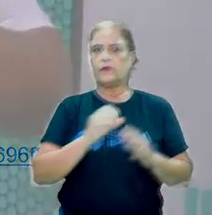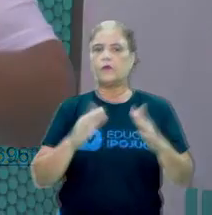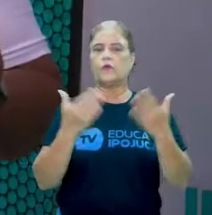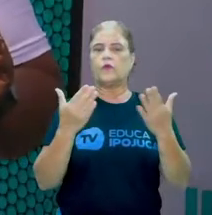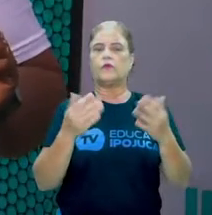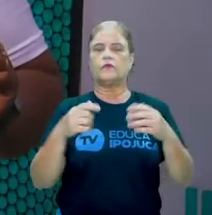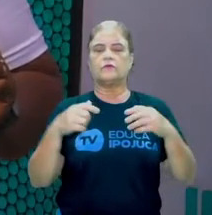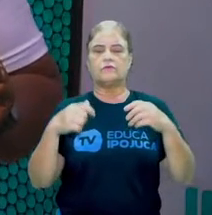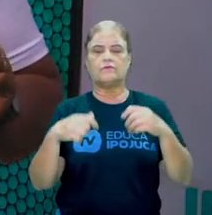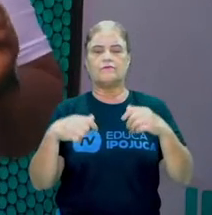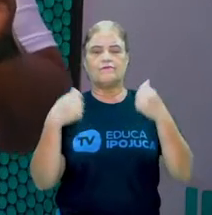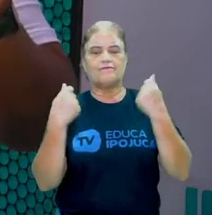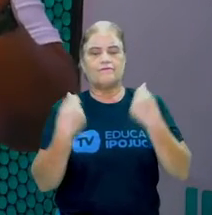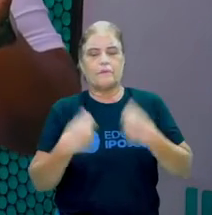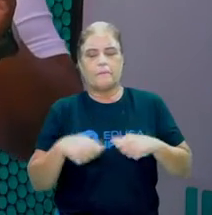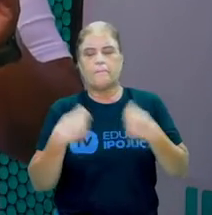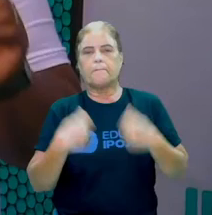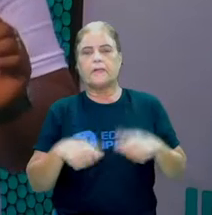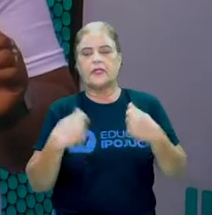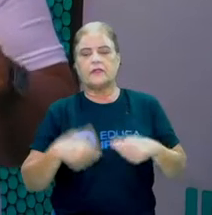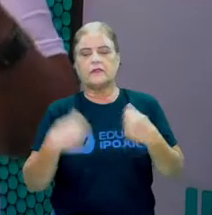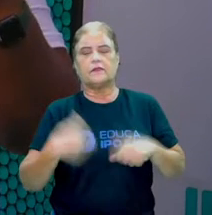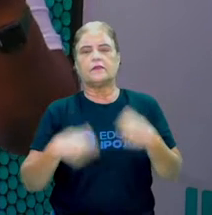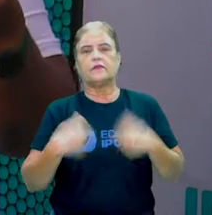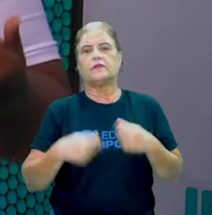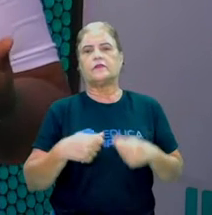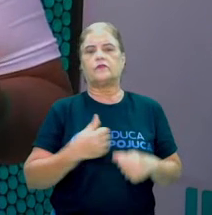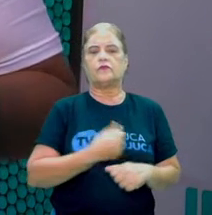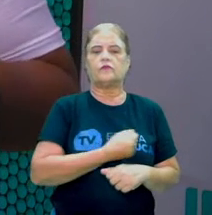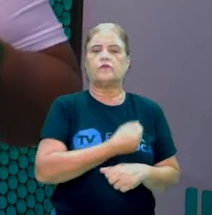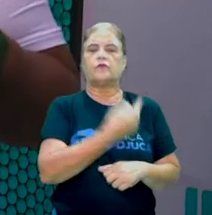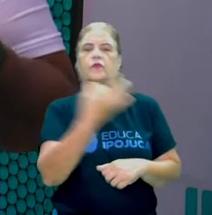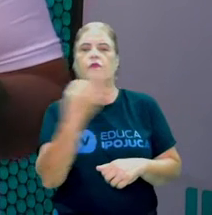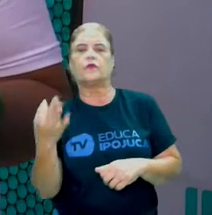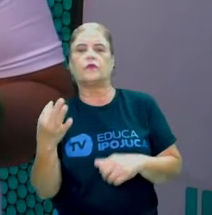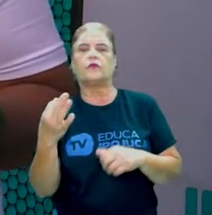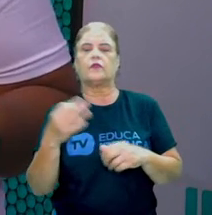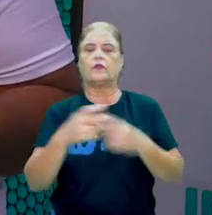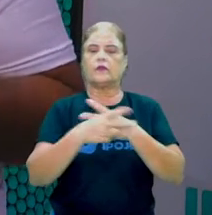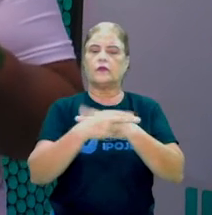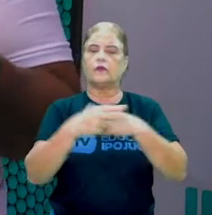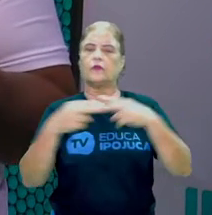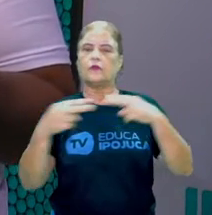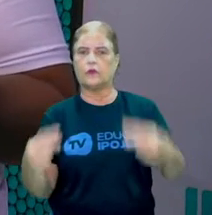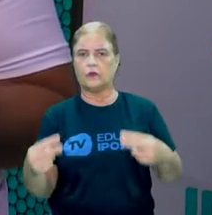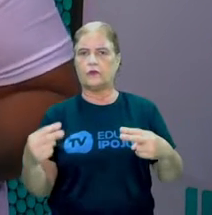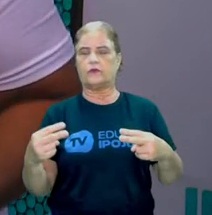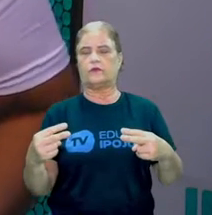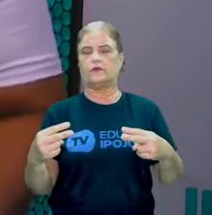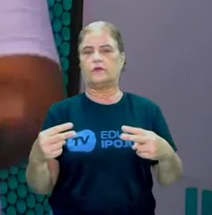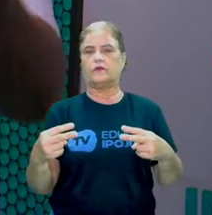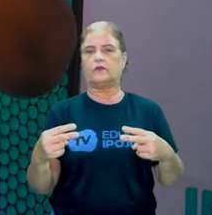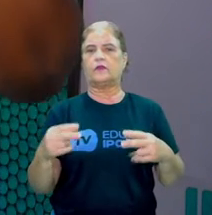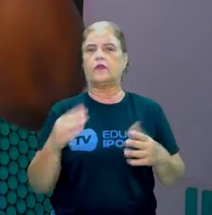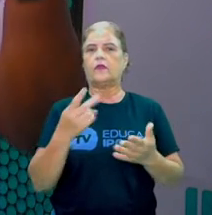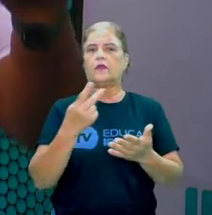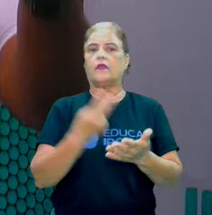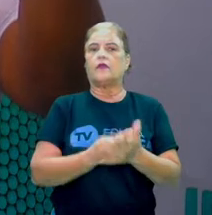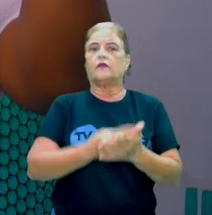existiu a necessidade de contar objetos, coisas, e isso aconteceu